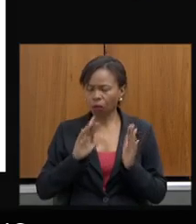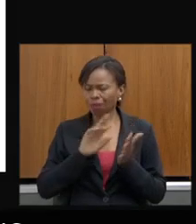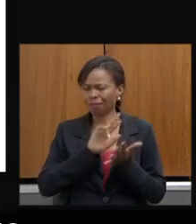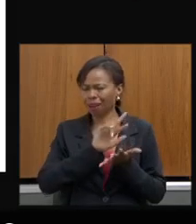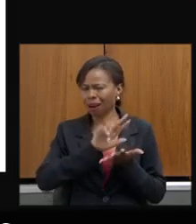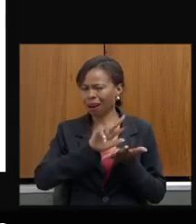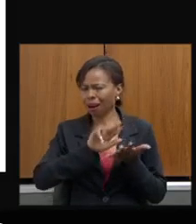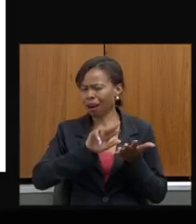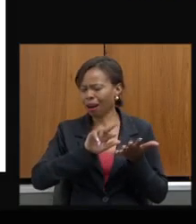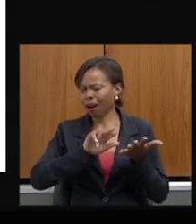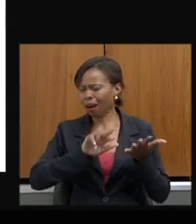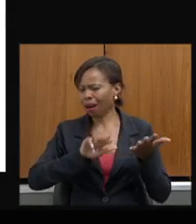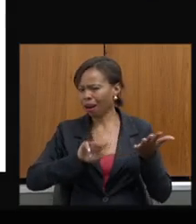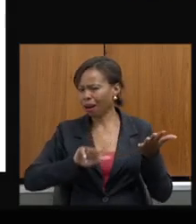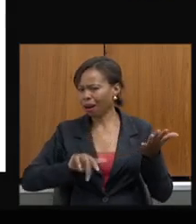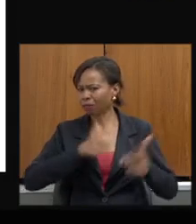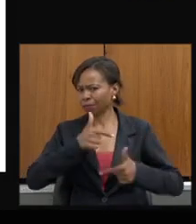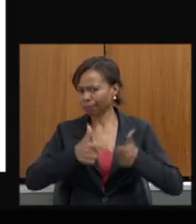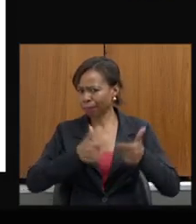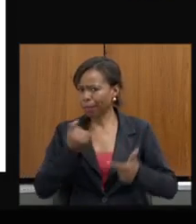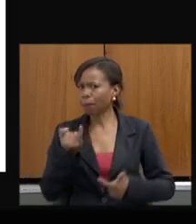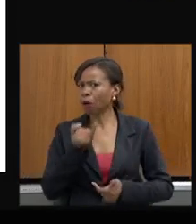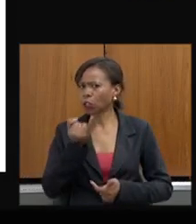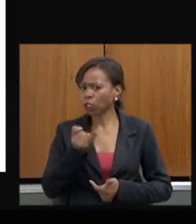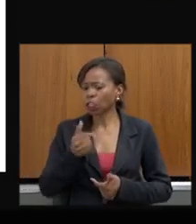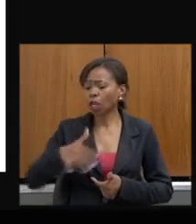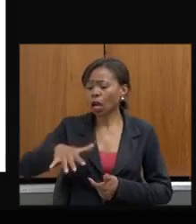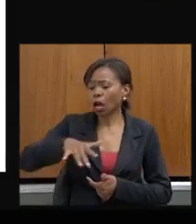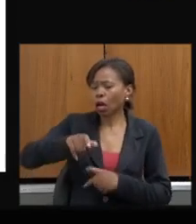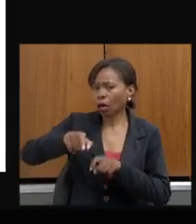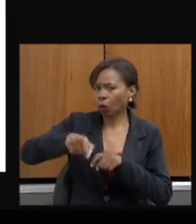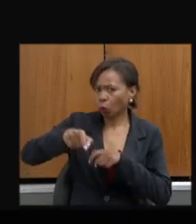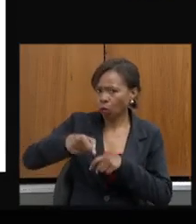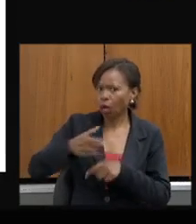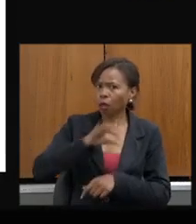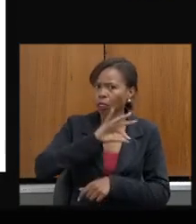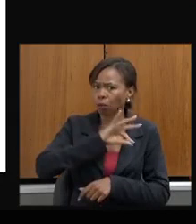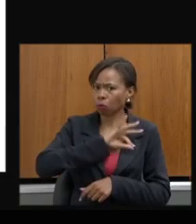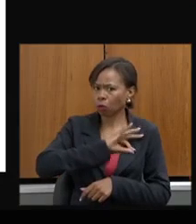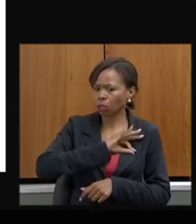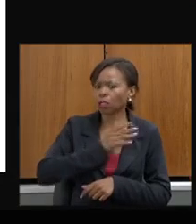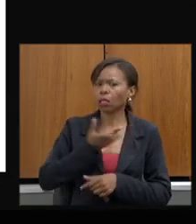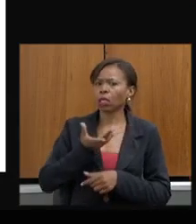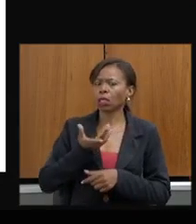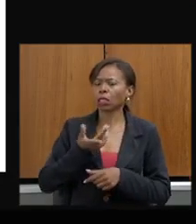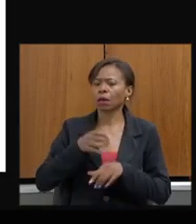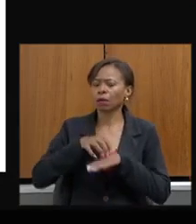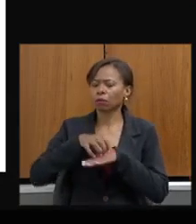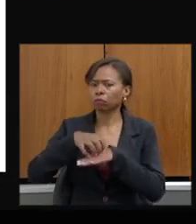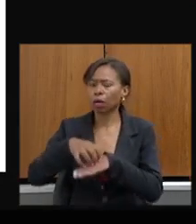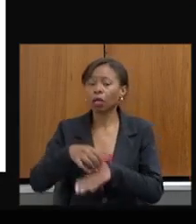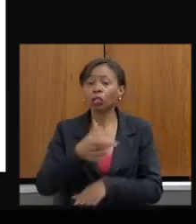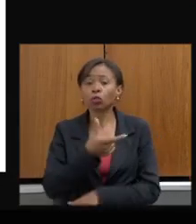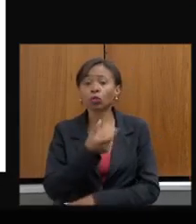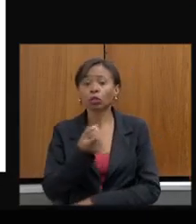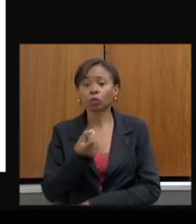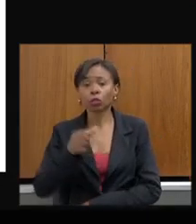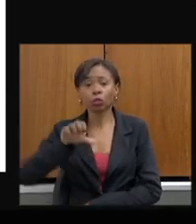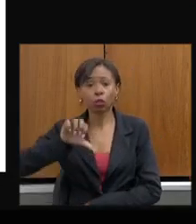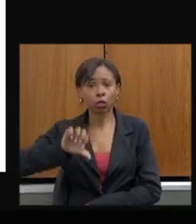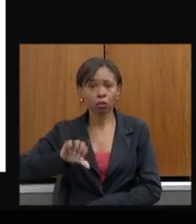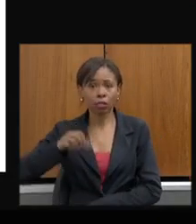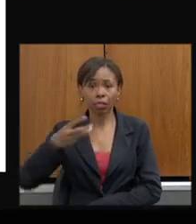muito relevantes e área rural e zona urbana na 2093